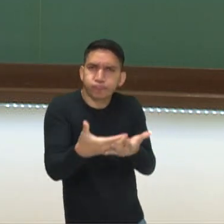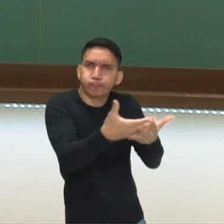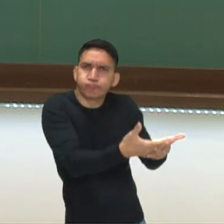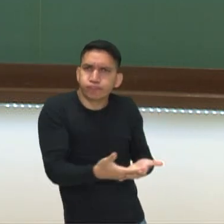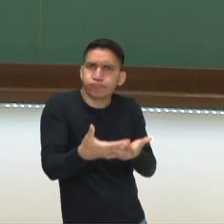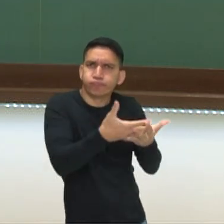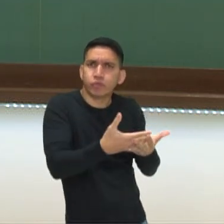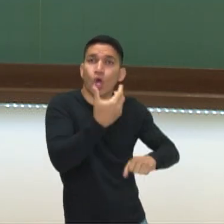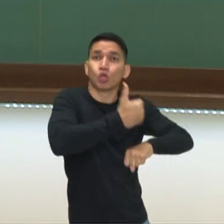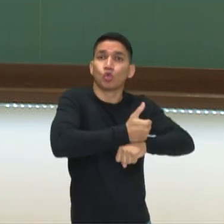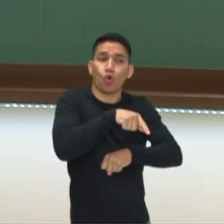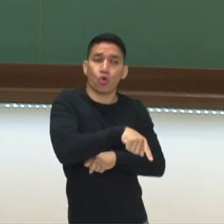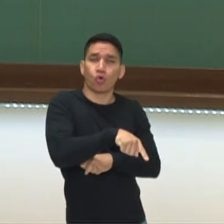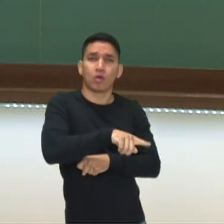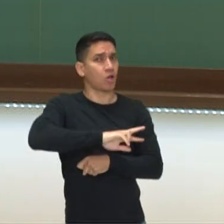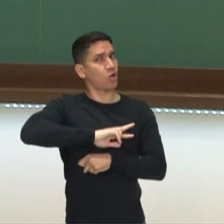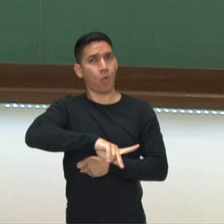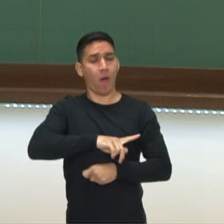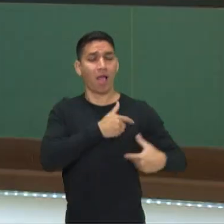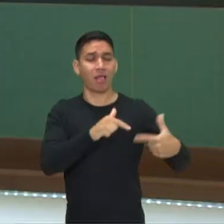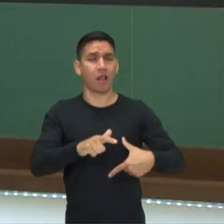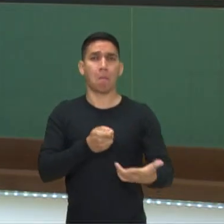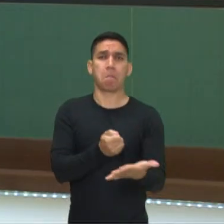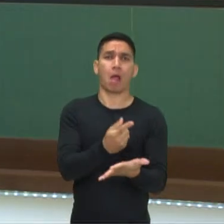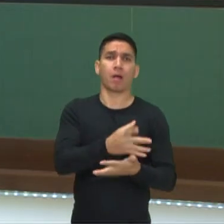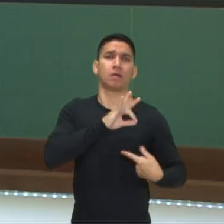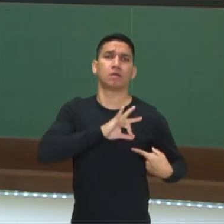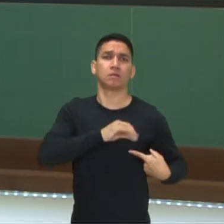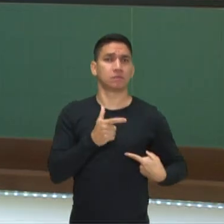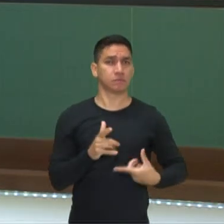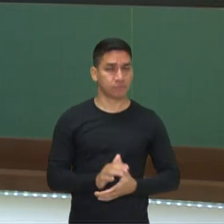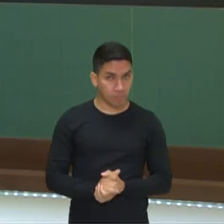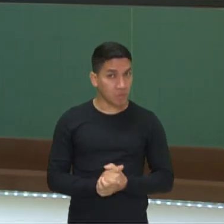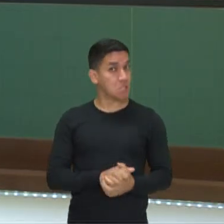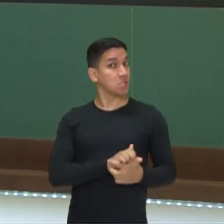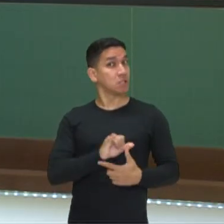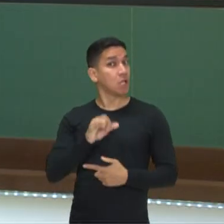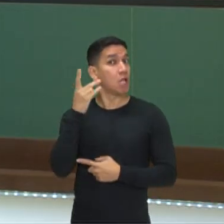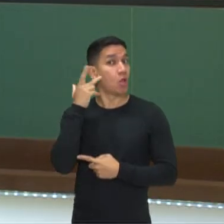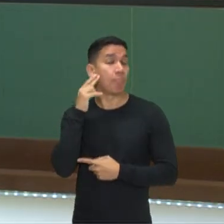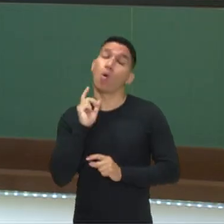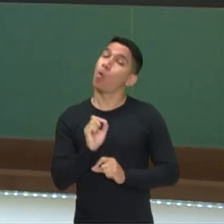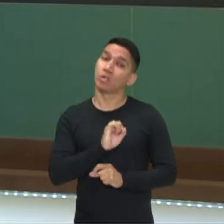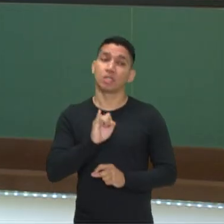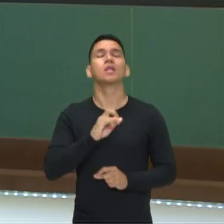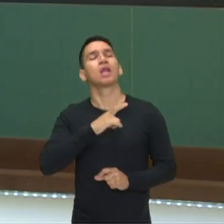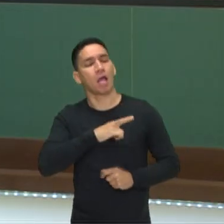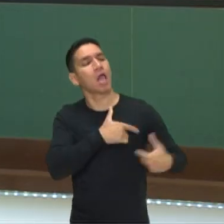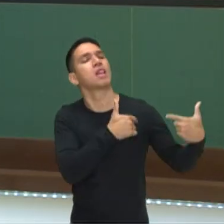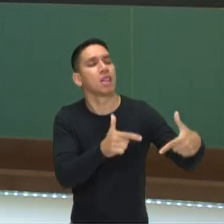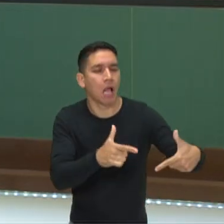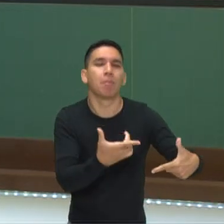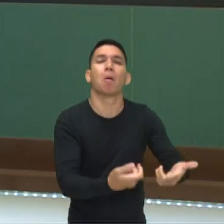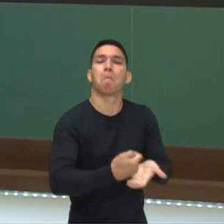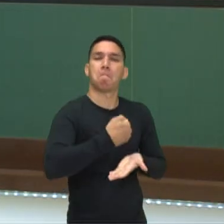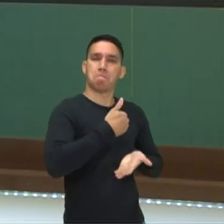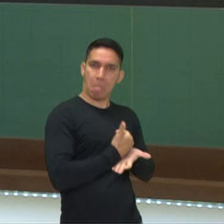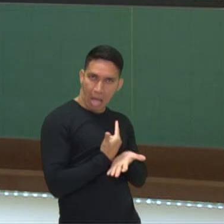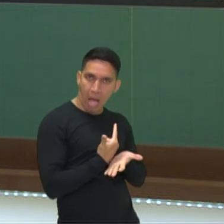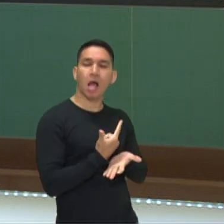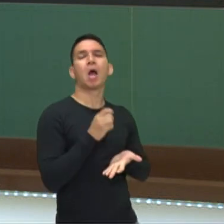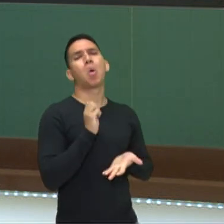ele não era remunerado. Geralmente, se ele tivesse alguma retribuição pelo trabalho, seria um valor